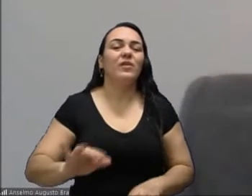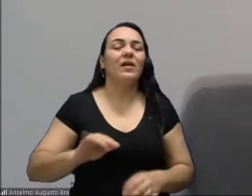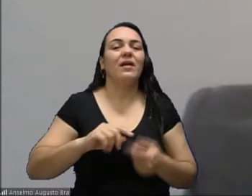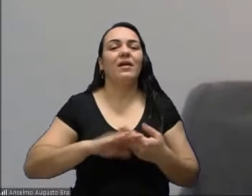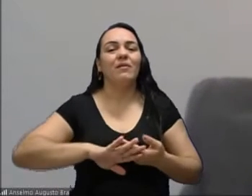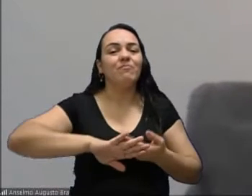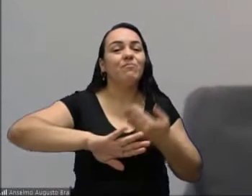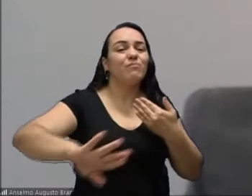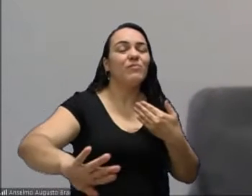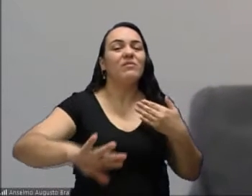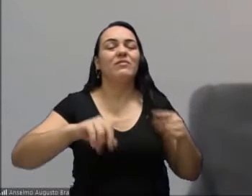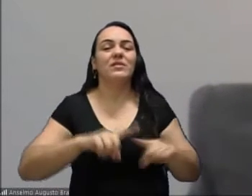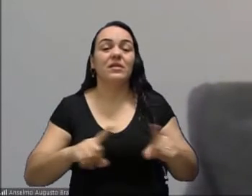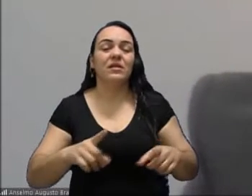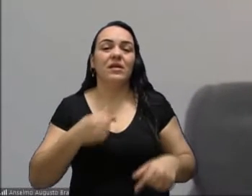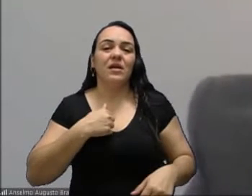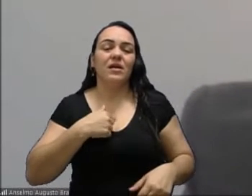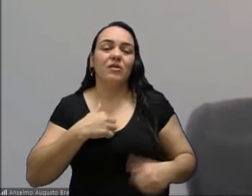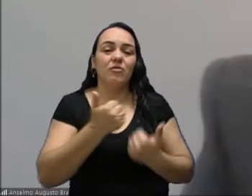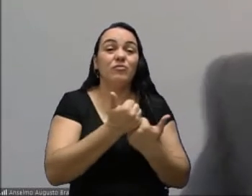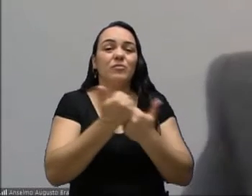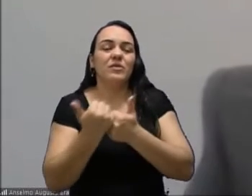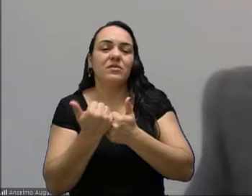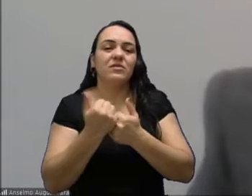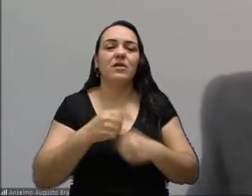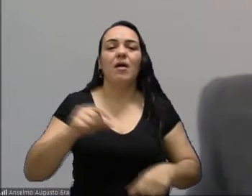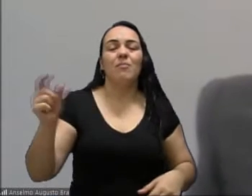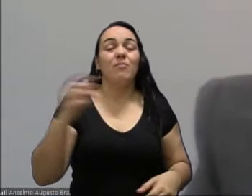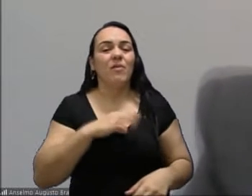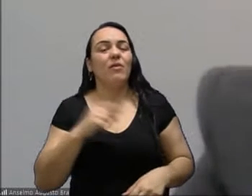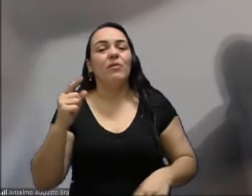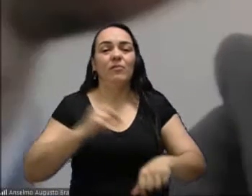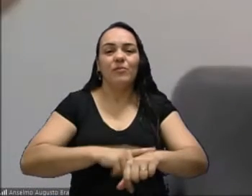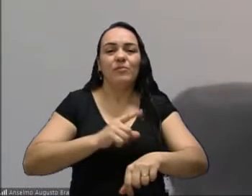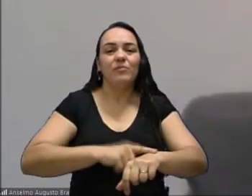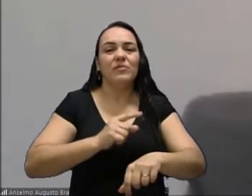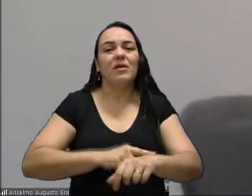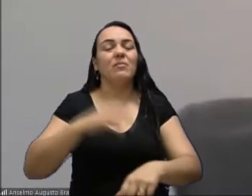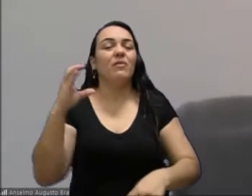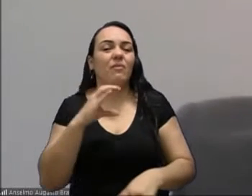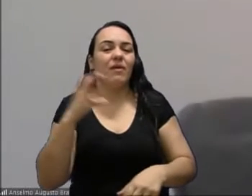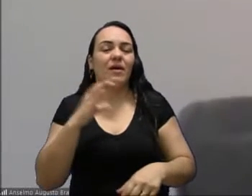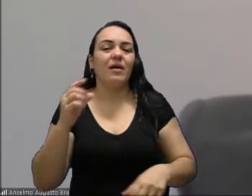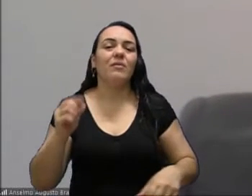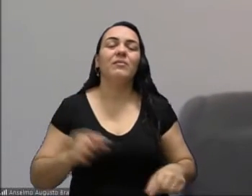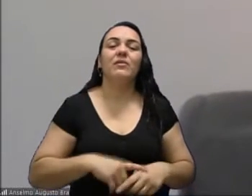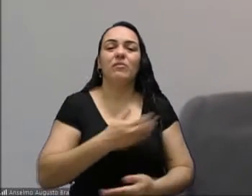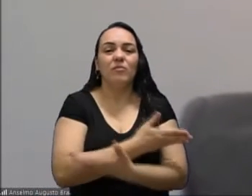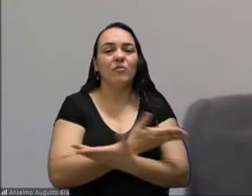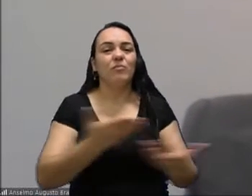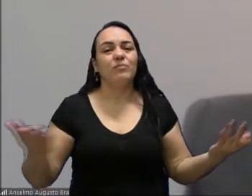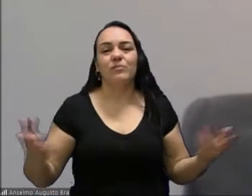o cargo é dele, eu só estou ocupando momentaneamente, assim como todos nós, né,